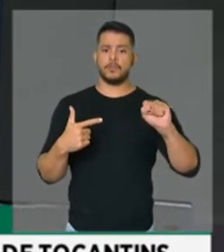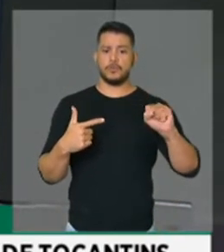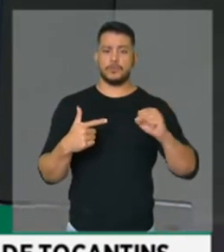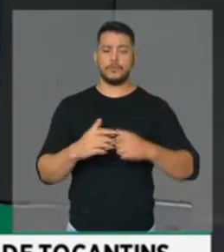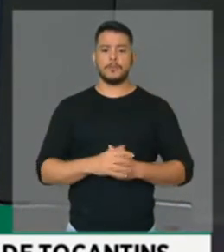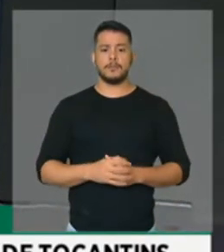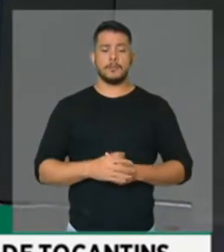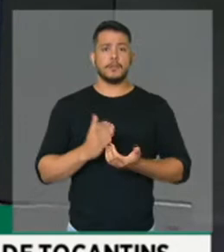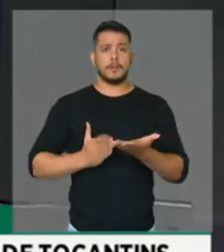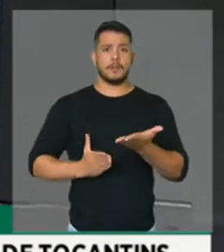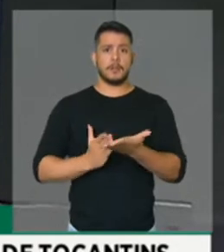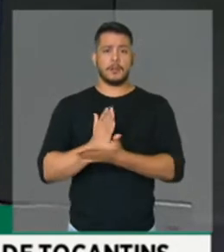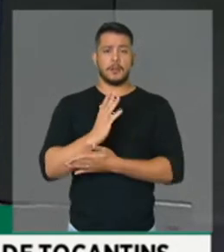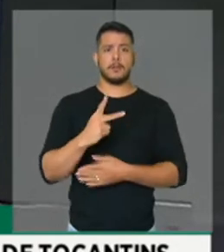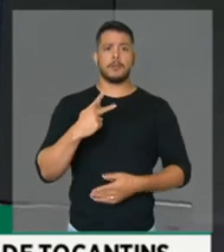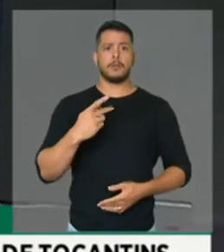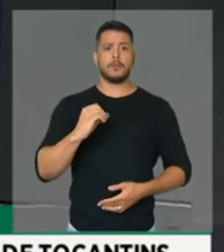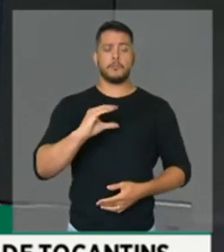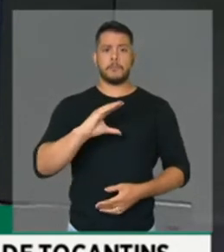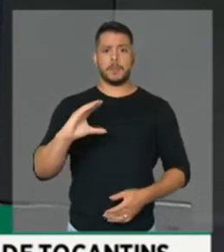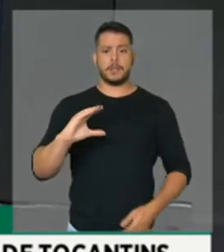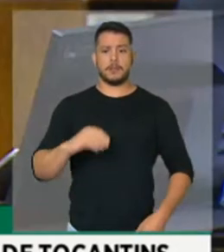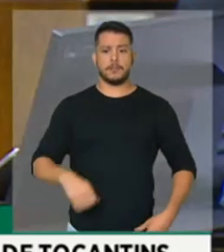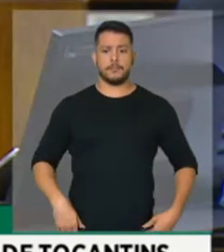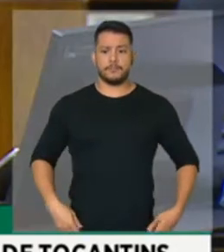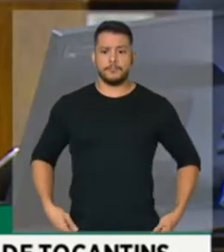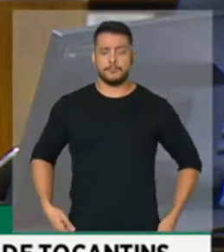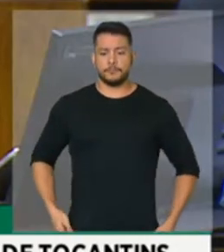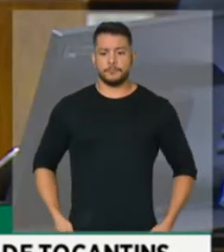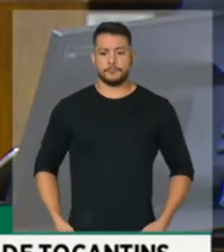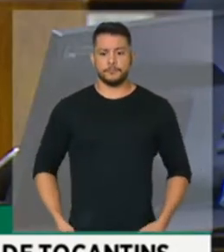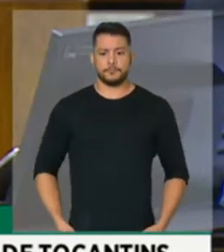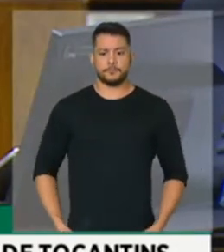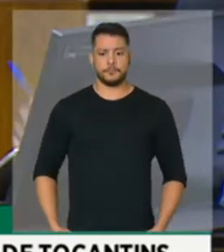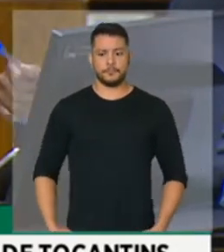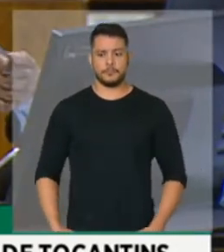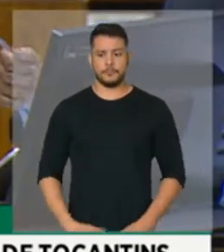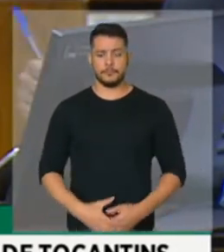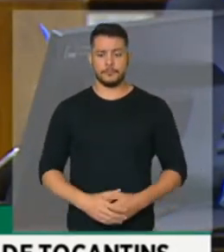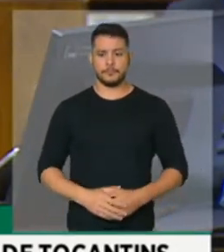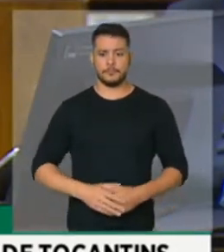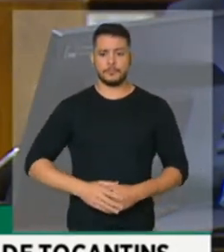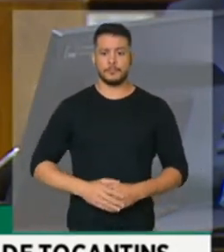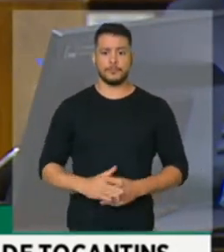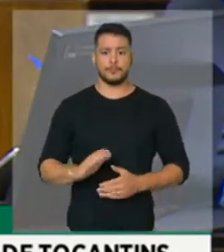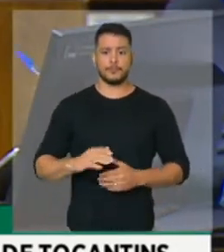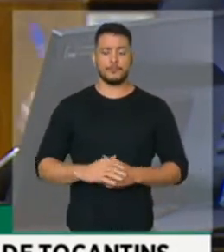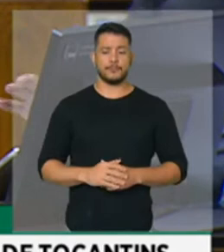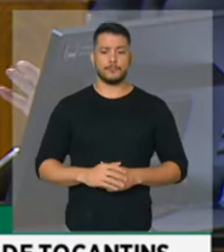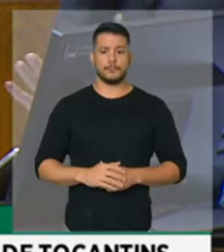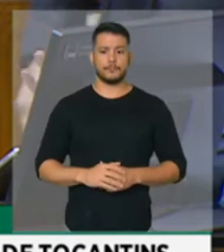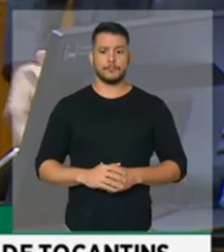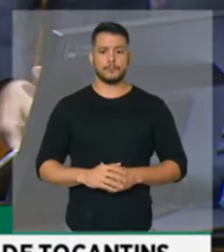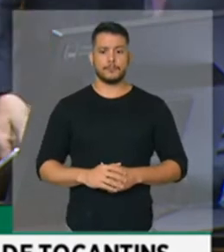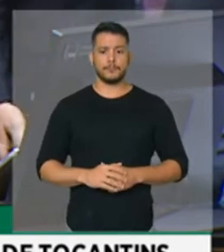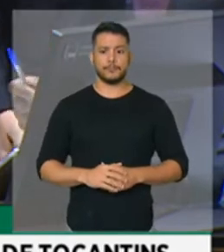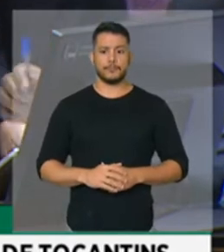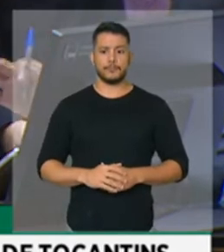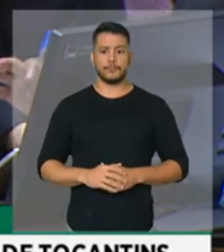Está aprovada a PEC em segundo turno. Senhor presidente, queria só fazer um agradecimento